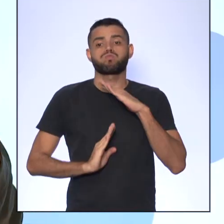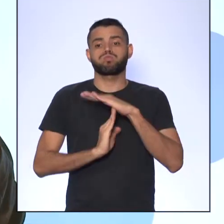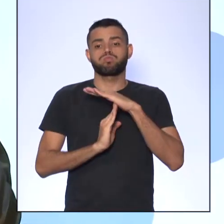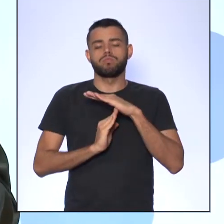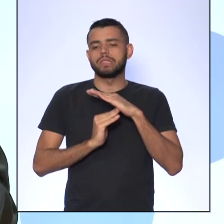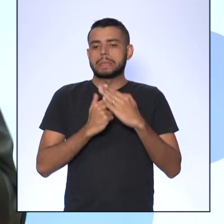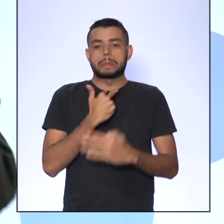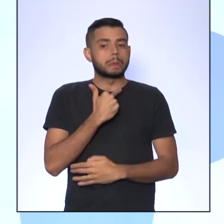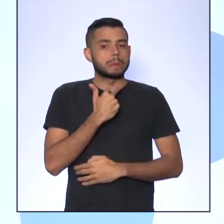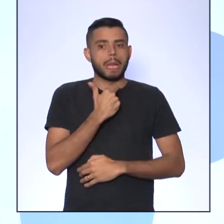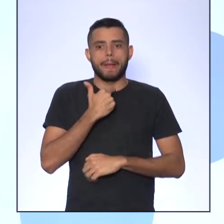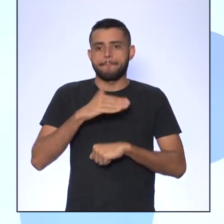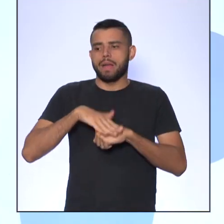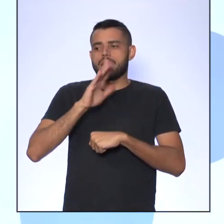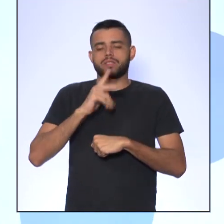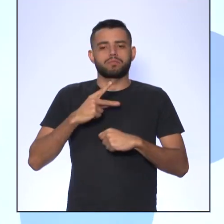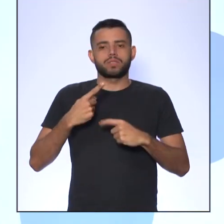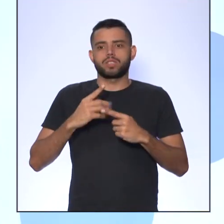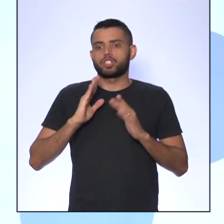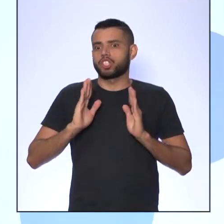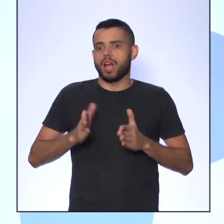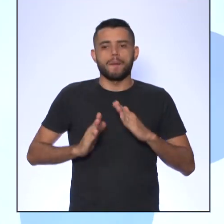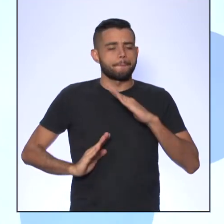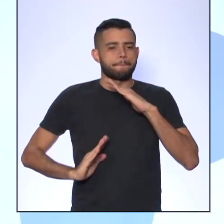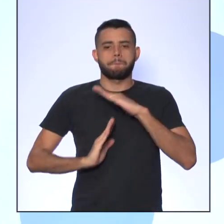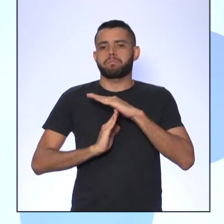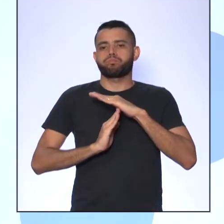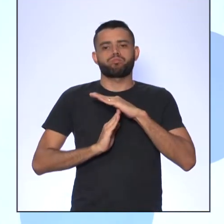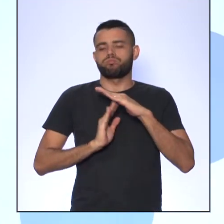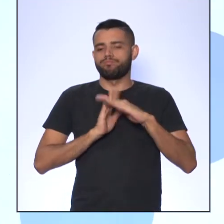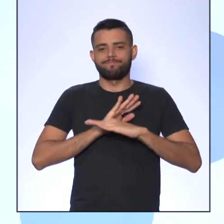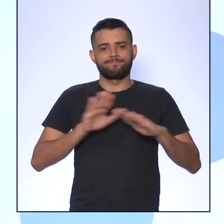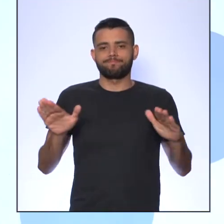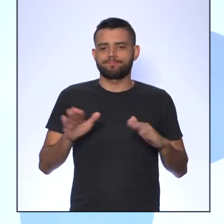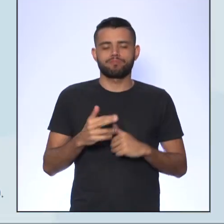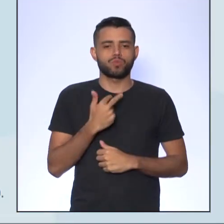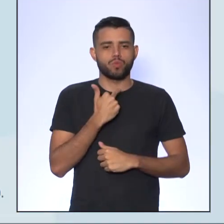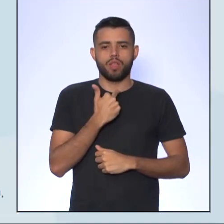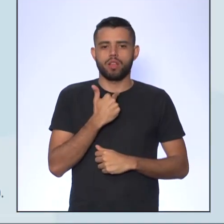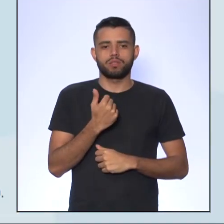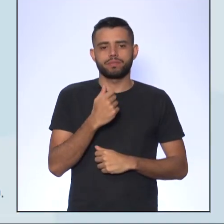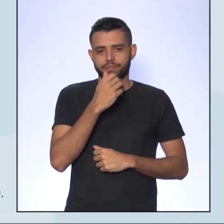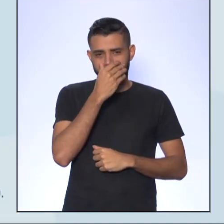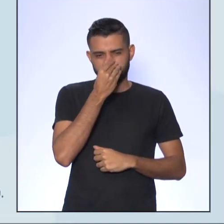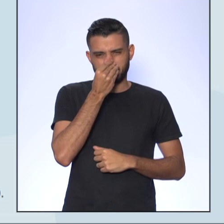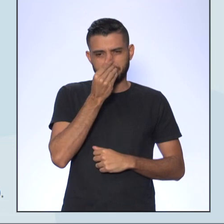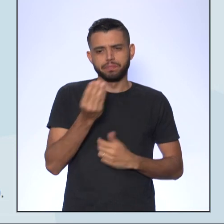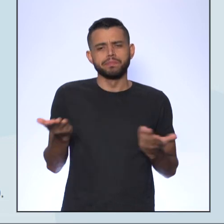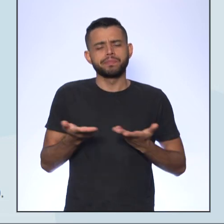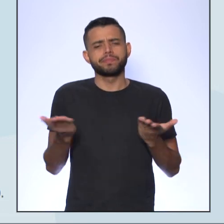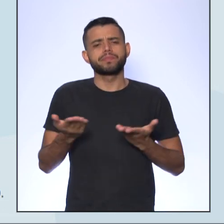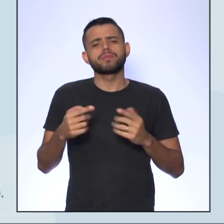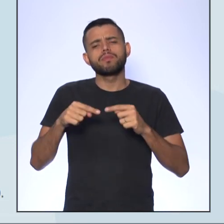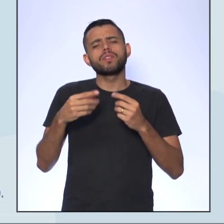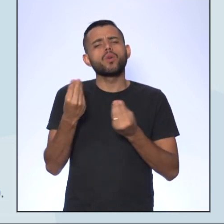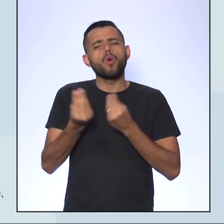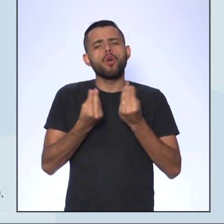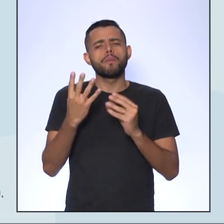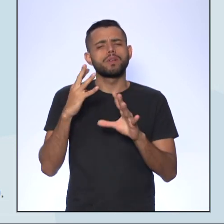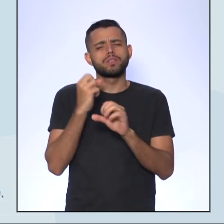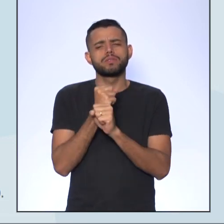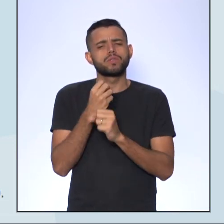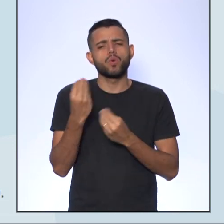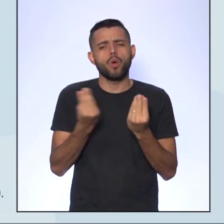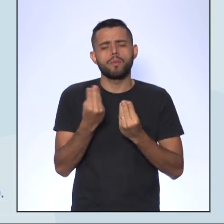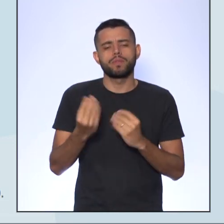caberia mais pessoas do que isso dentro daquele espaço, né? Então, na tela de vocês, a gente vai fazer a seguinte conta. Primeira